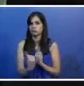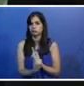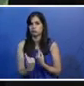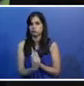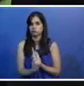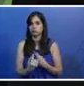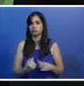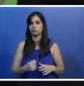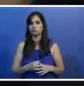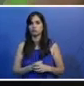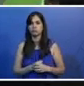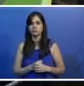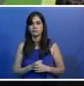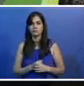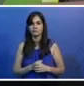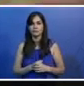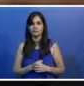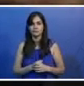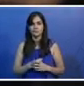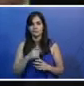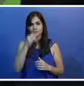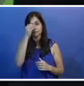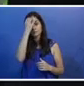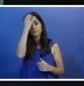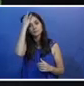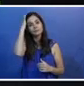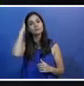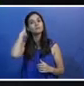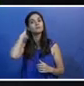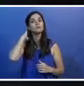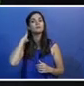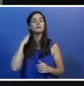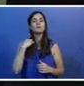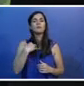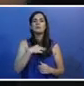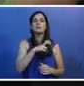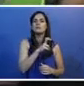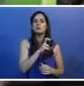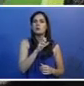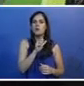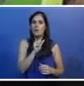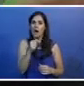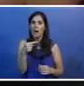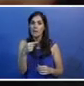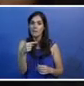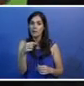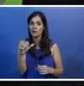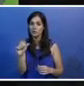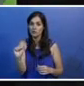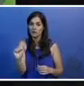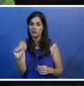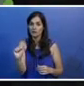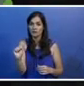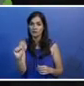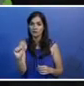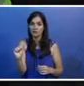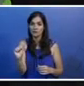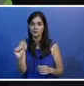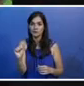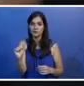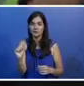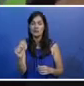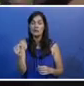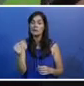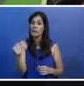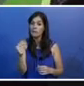literal fica exatamente igual. 5a e menos a. Ó, apesar do sinal